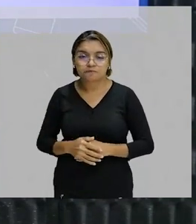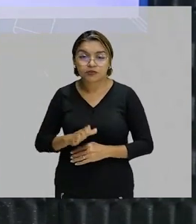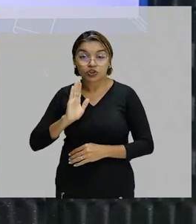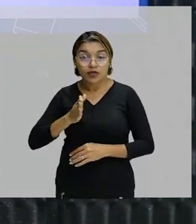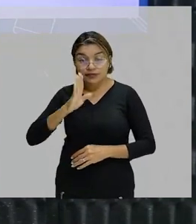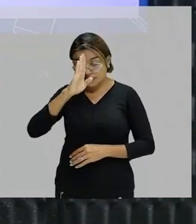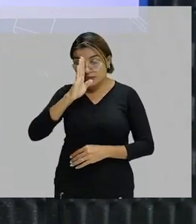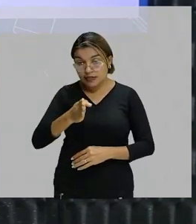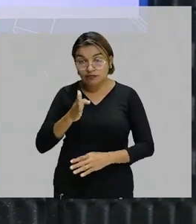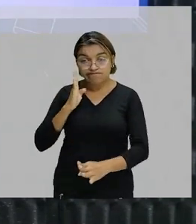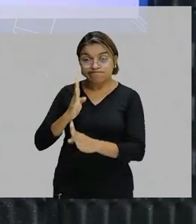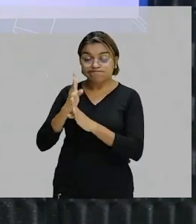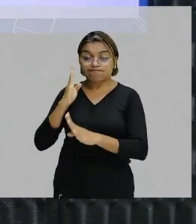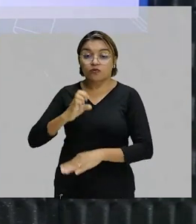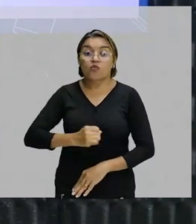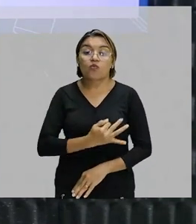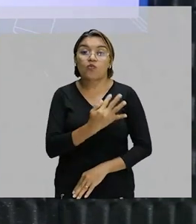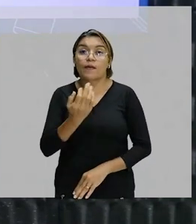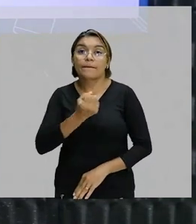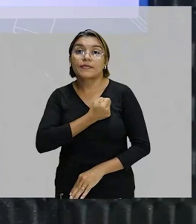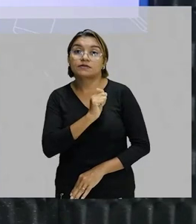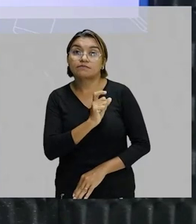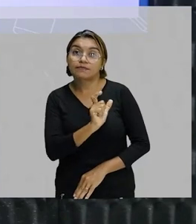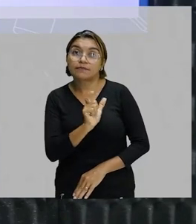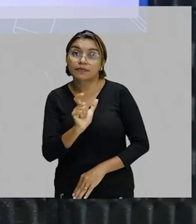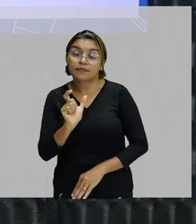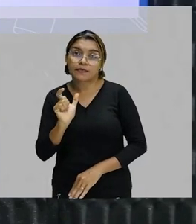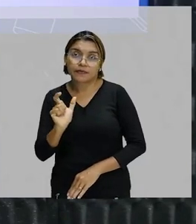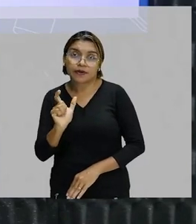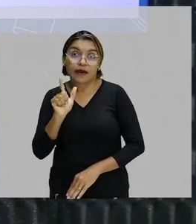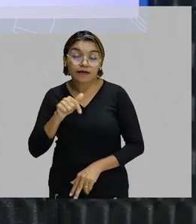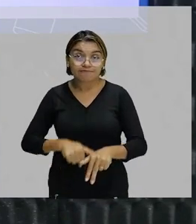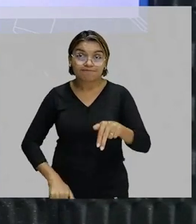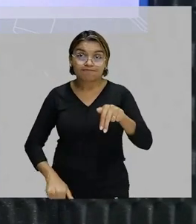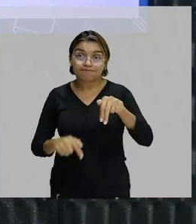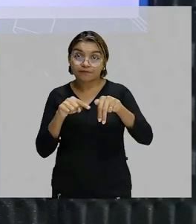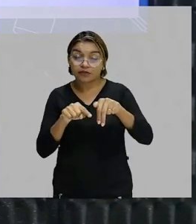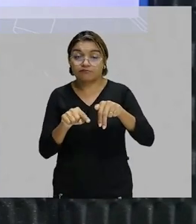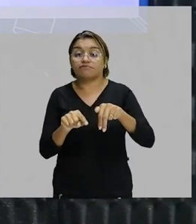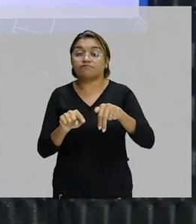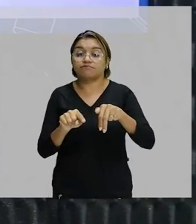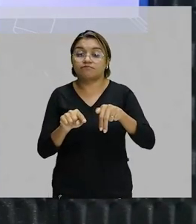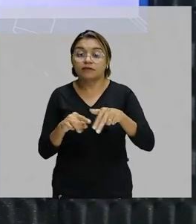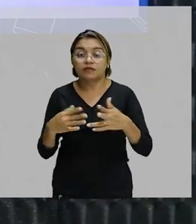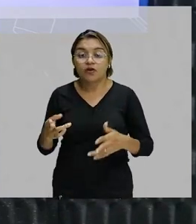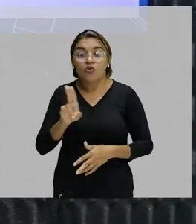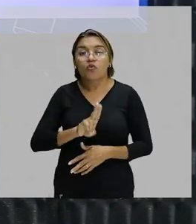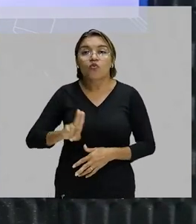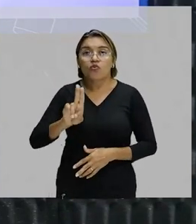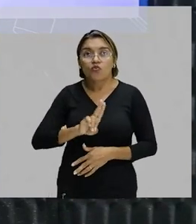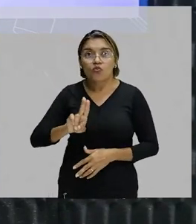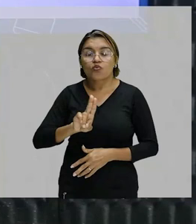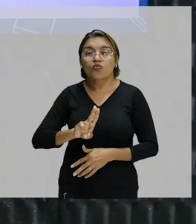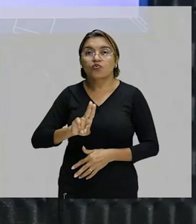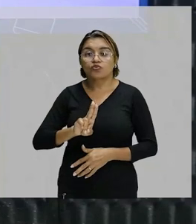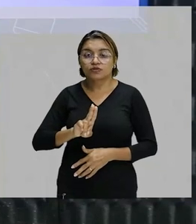para descobrir a quantidade de termos dessa pa ou seja o n tá então para isso eu vou usar o termo geral